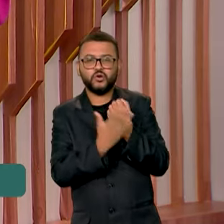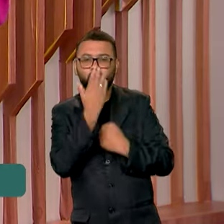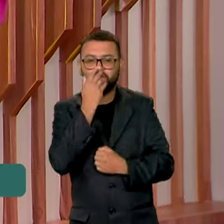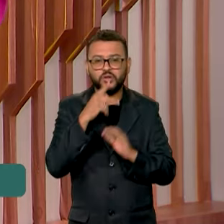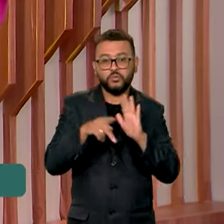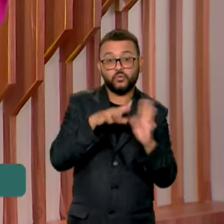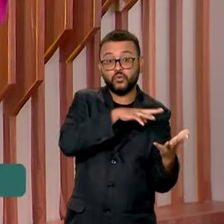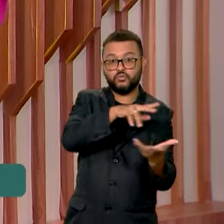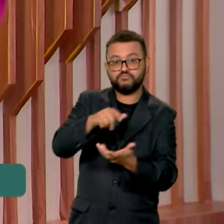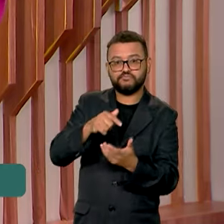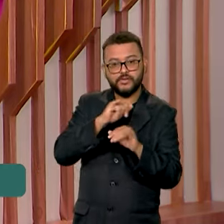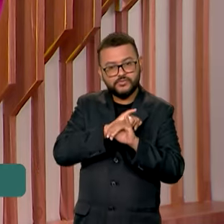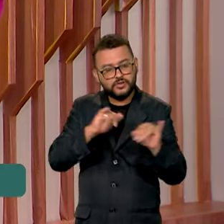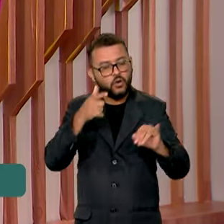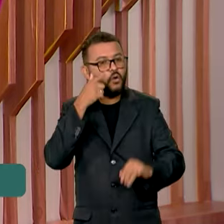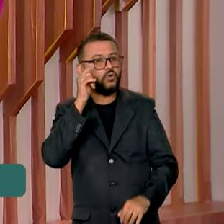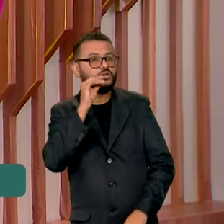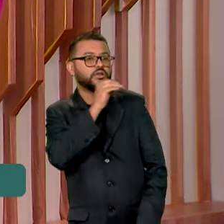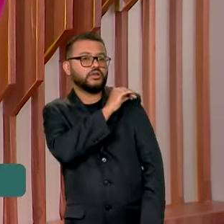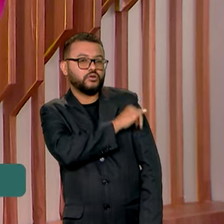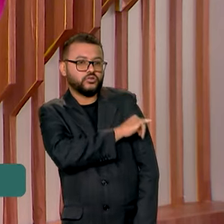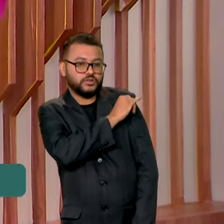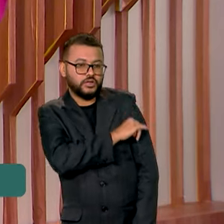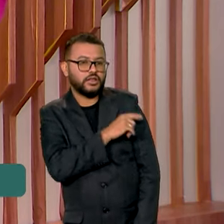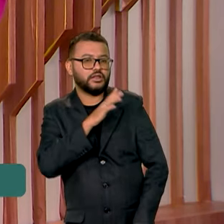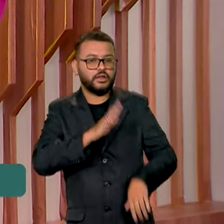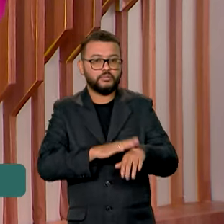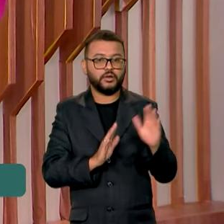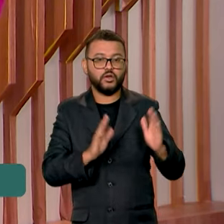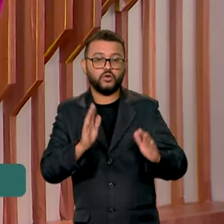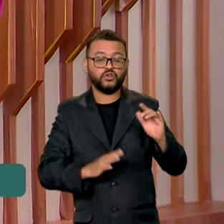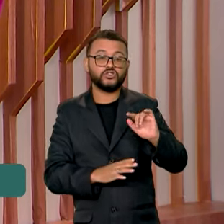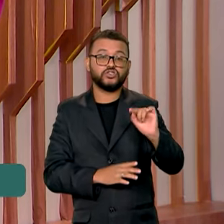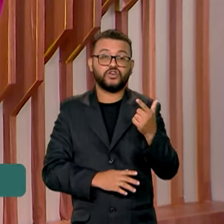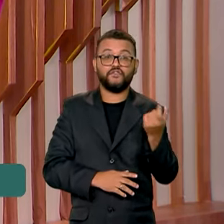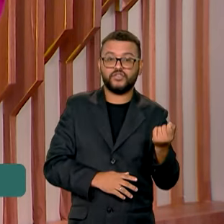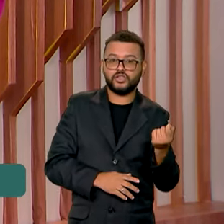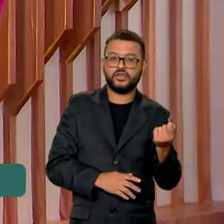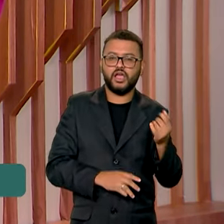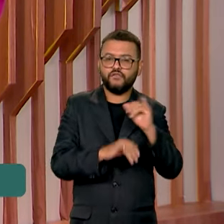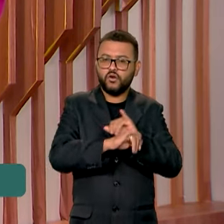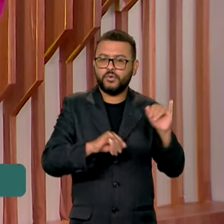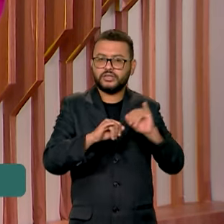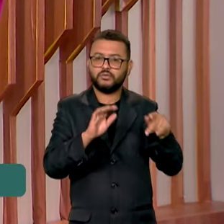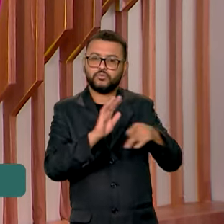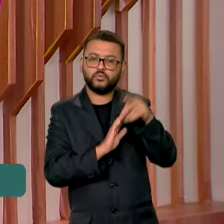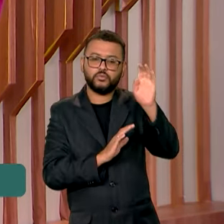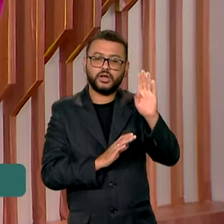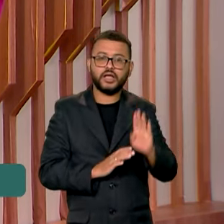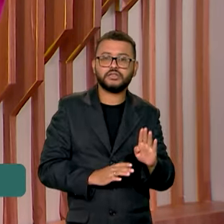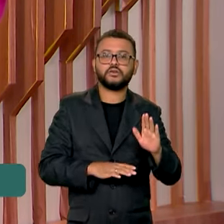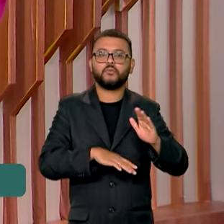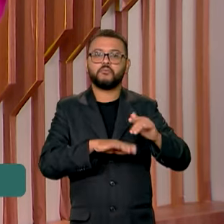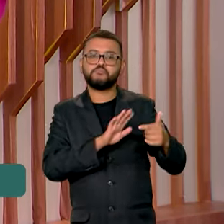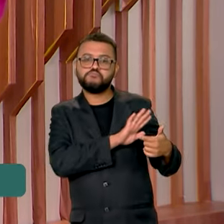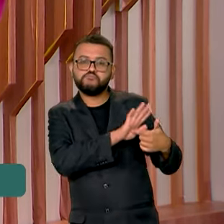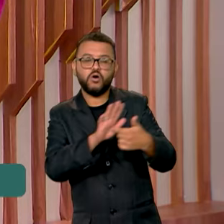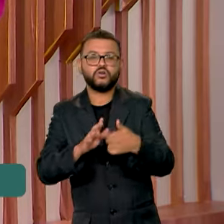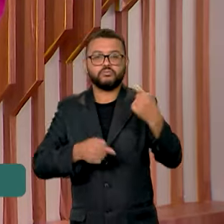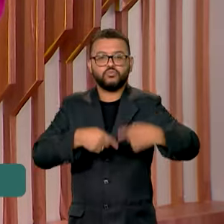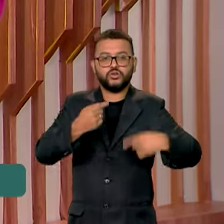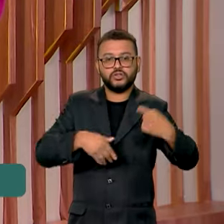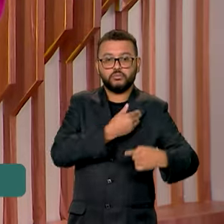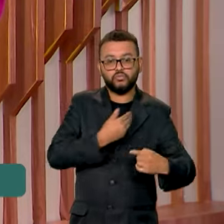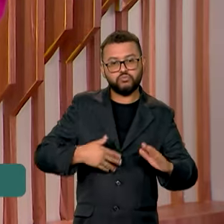alimentar mundial, divulgado ontem no Rio de Janeiro, durante esse encontro do G20. Os dados sobre o Brasil mostram o avanço